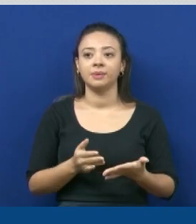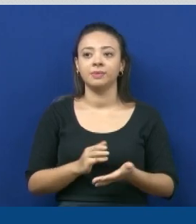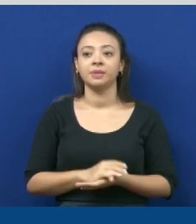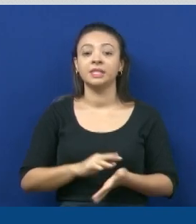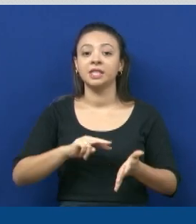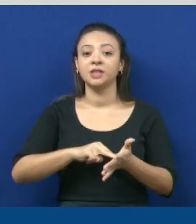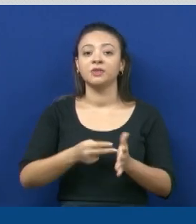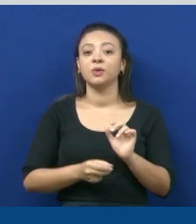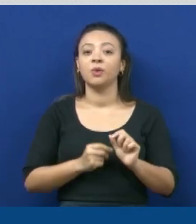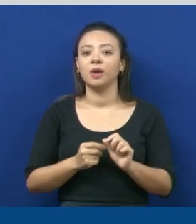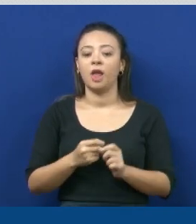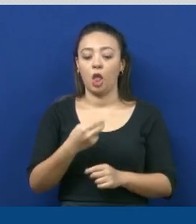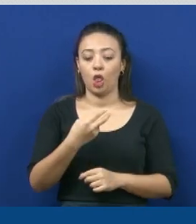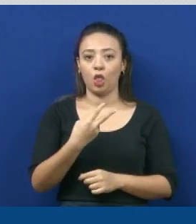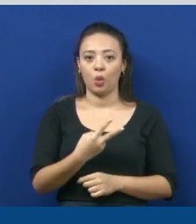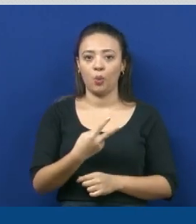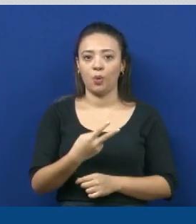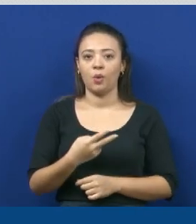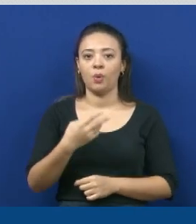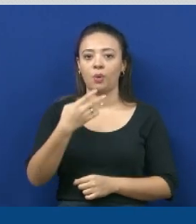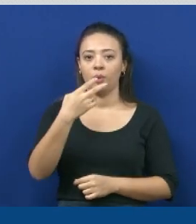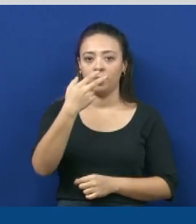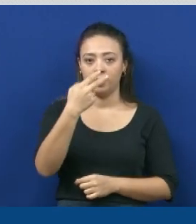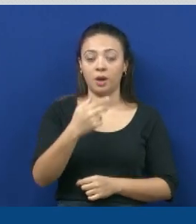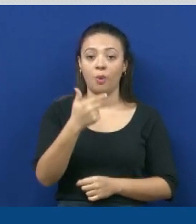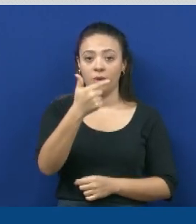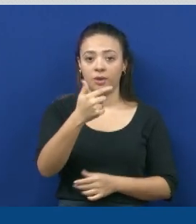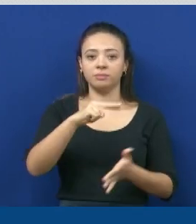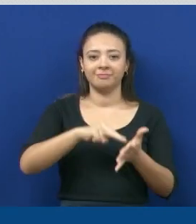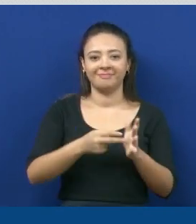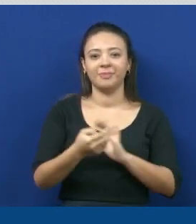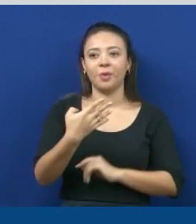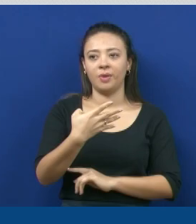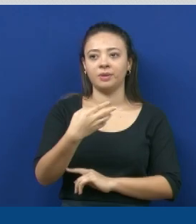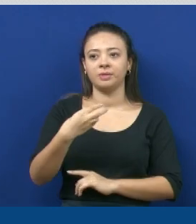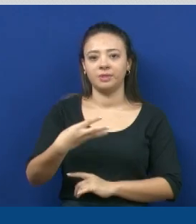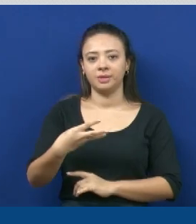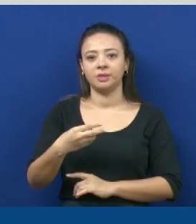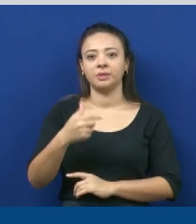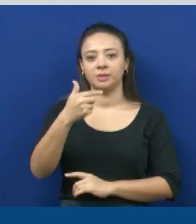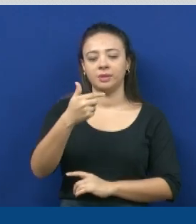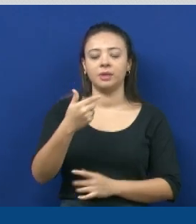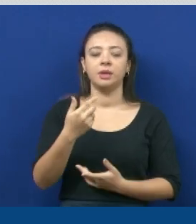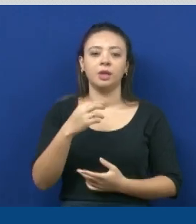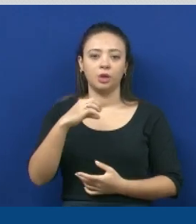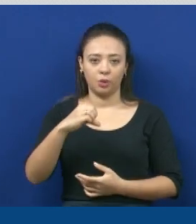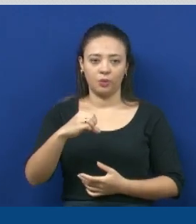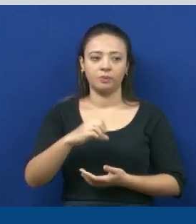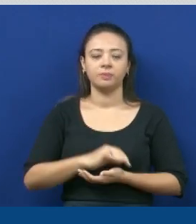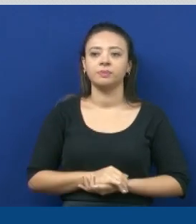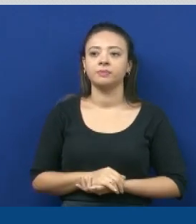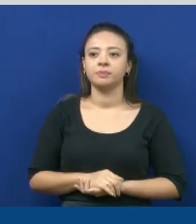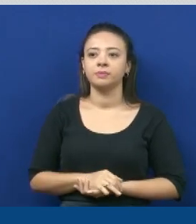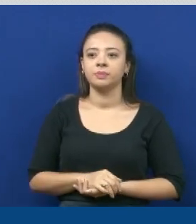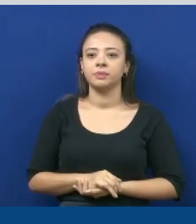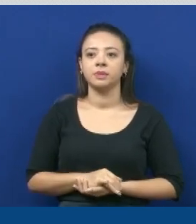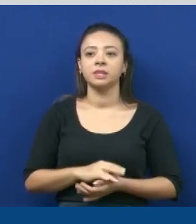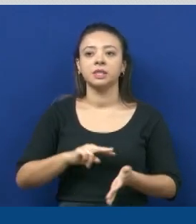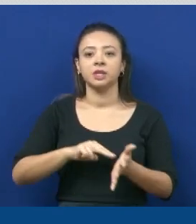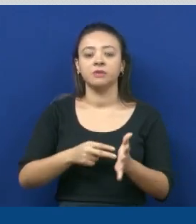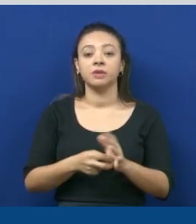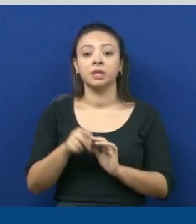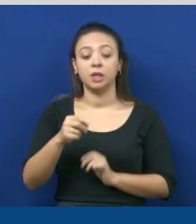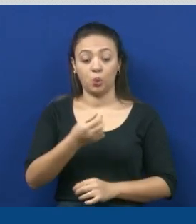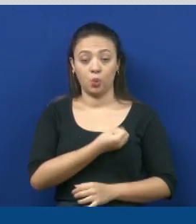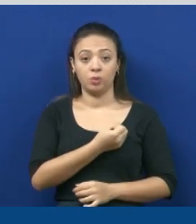dividido por 9. Então, é só para lembrar que esse expoente pertence aos dois termos que está entre